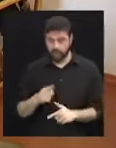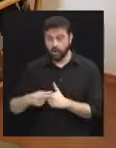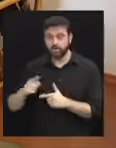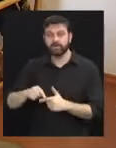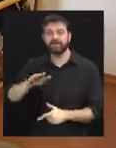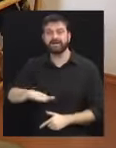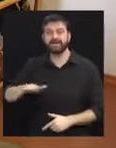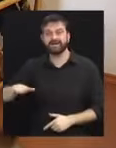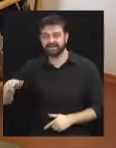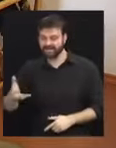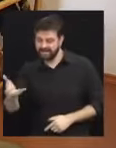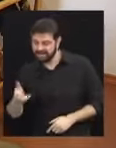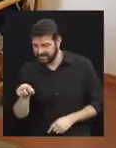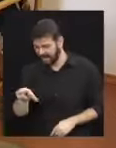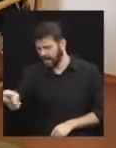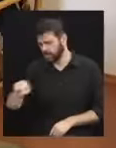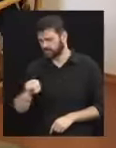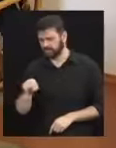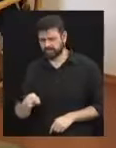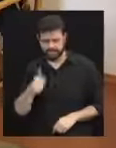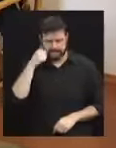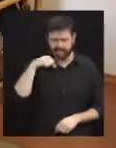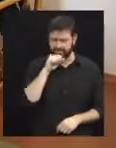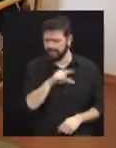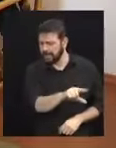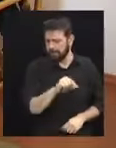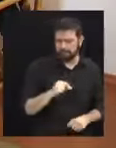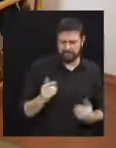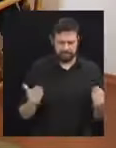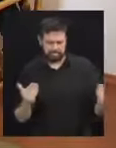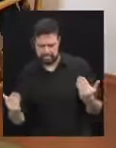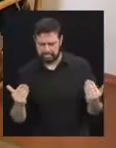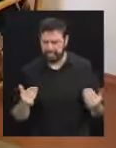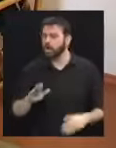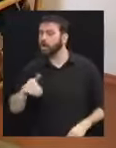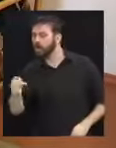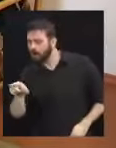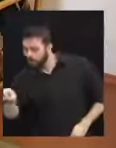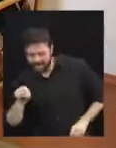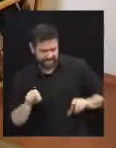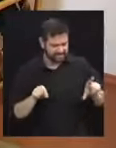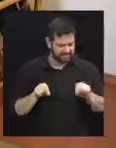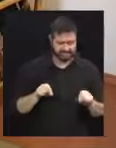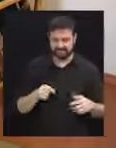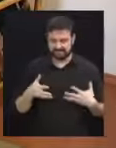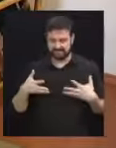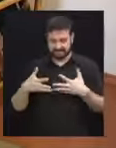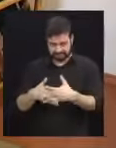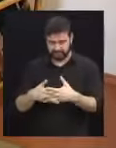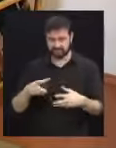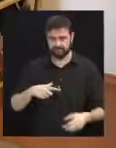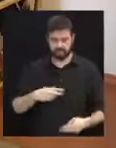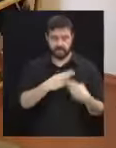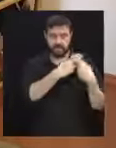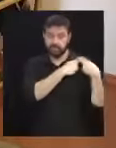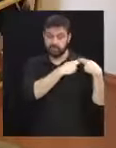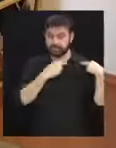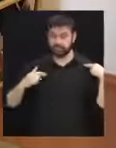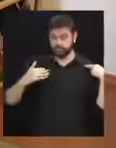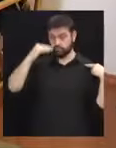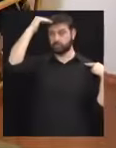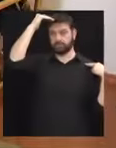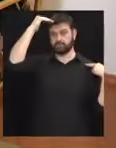criança é que às vezes ela quer um e a mãe sabe que não, e aí vira aquele estresse entre pai e mãe, né? Mas a responsabilidade é do adulto, não tem